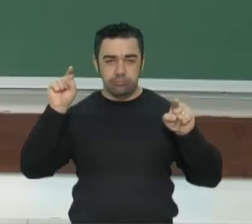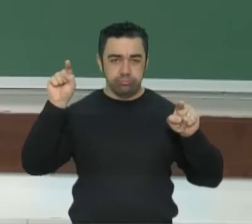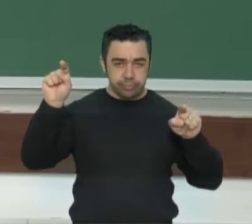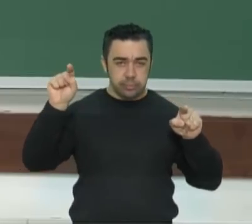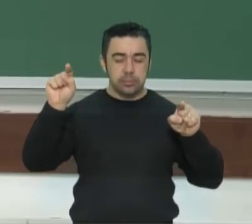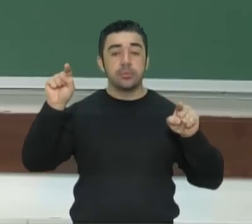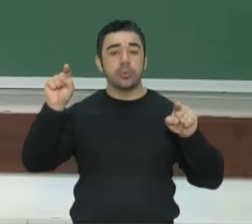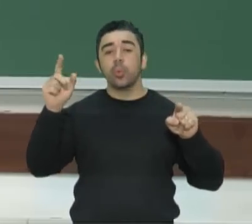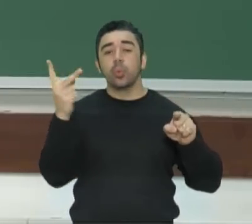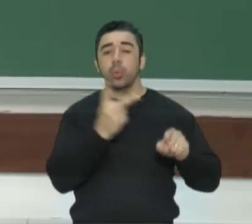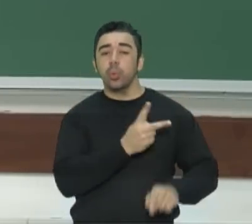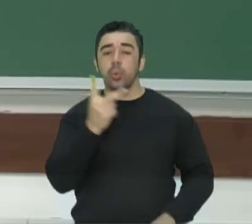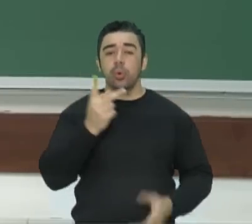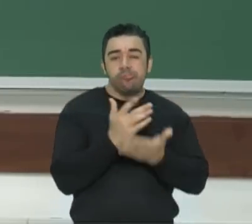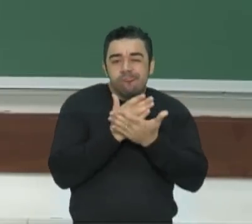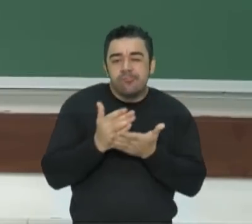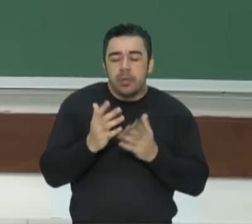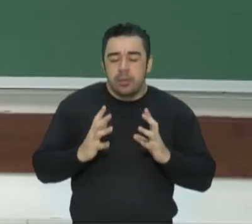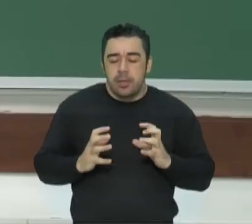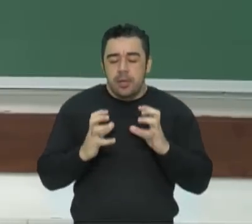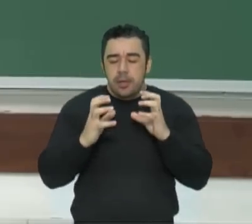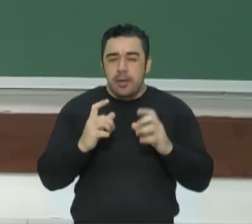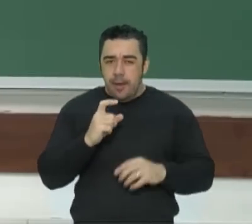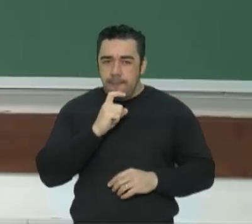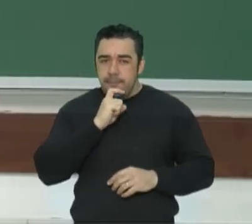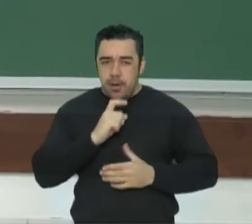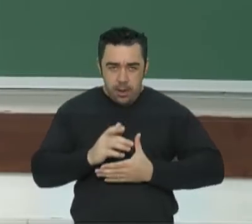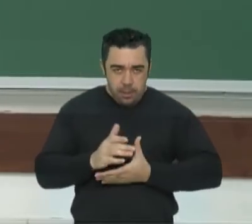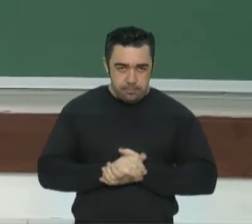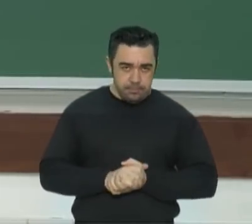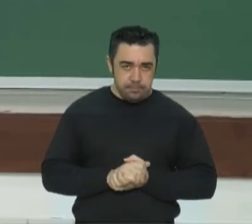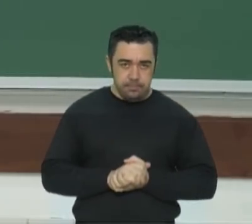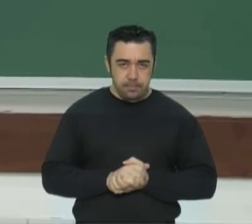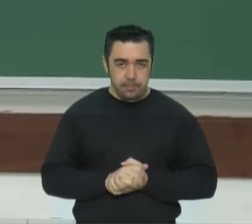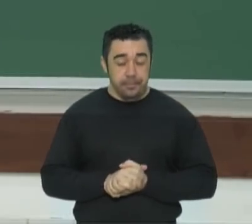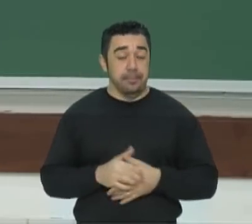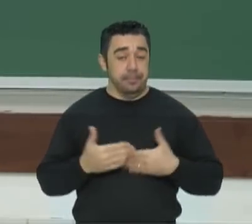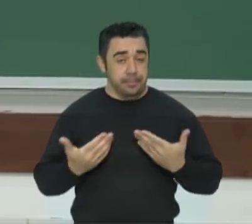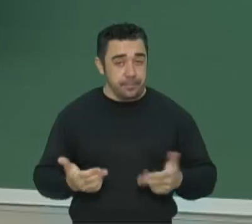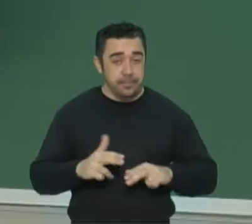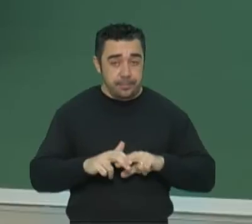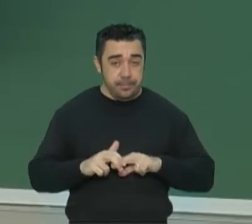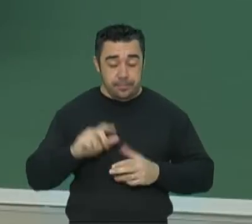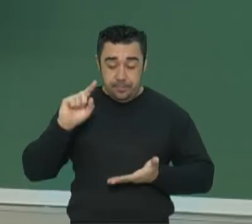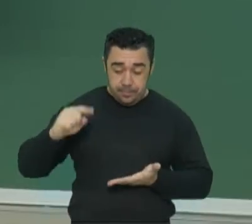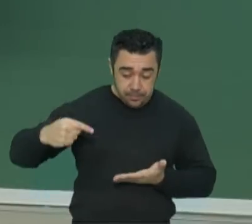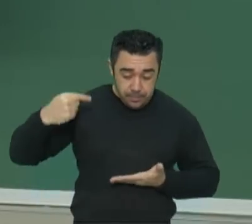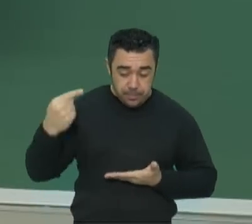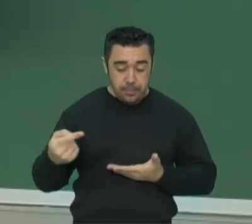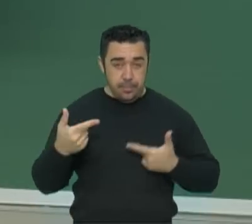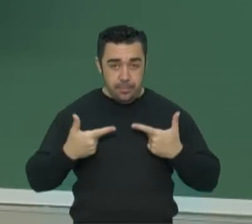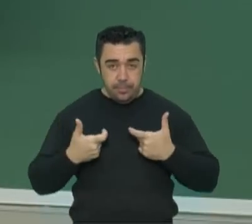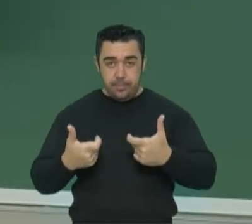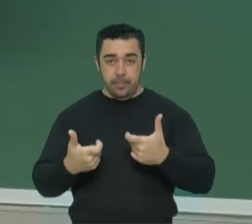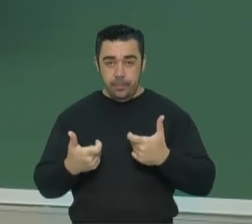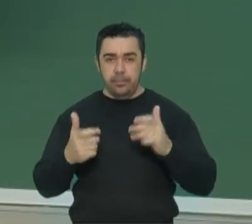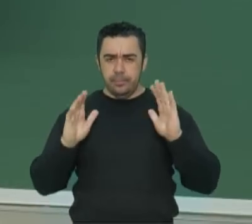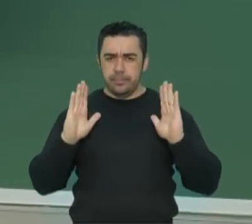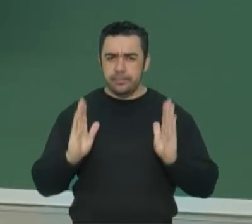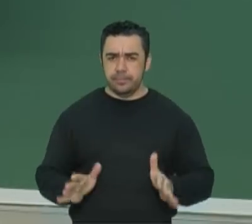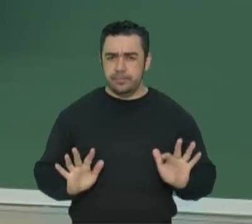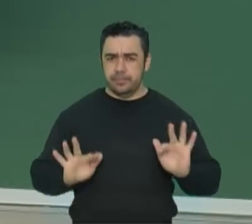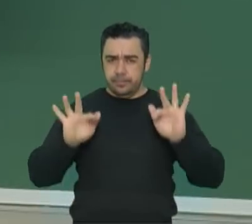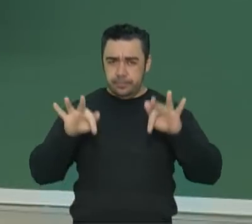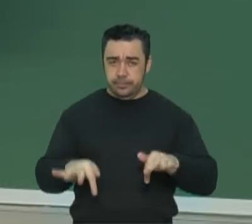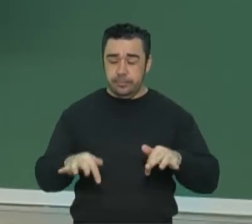prenunciando o que viria a ser a Guerra Fria. Por falar nisso, pós-guerra, a guerra acabou. Por falar nesse